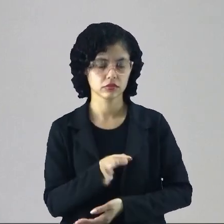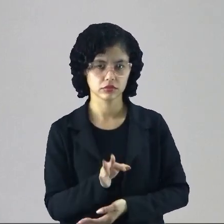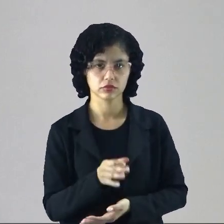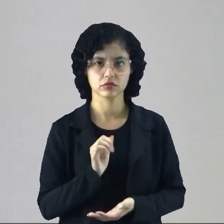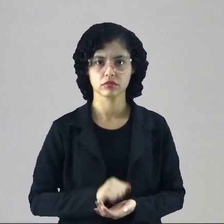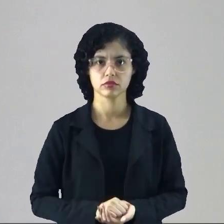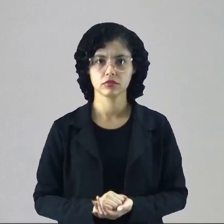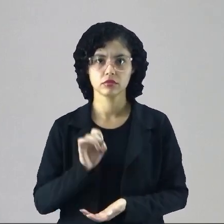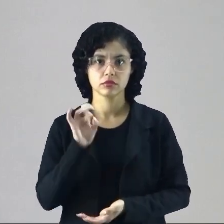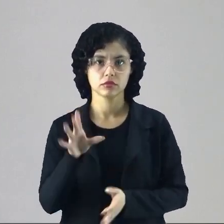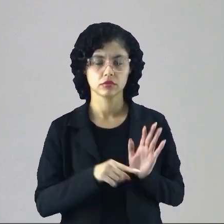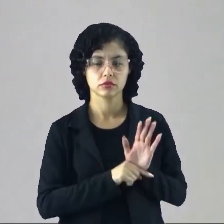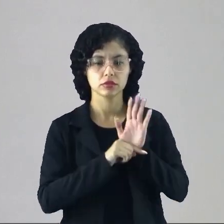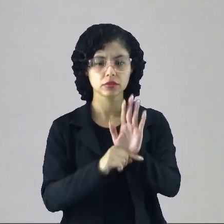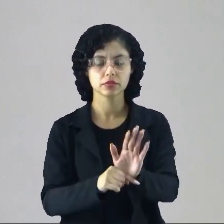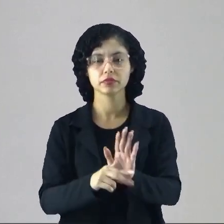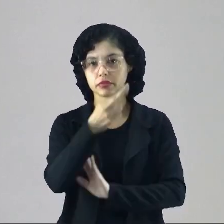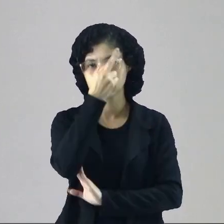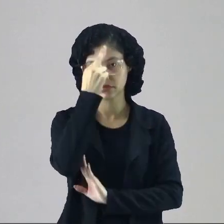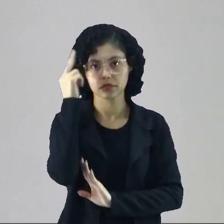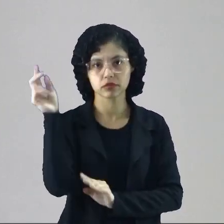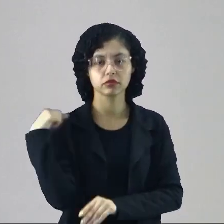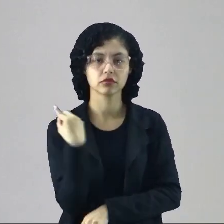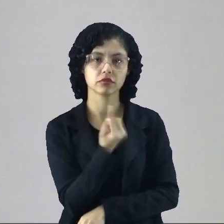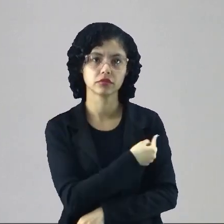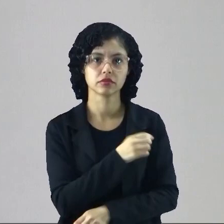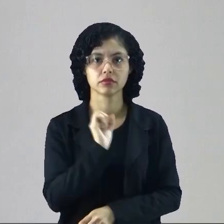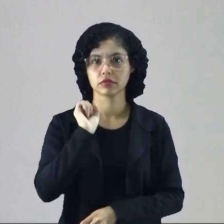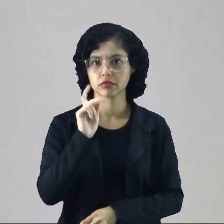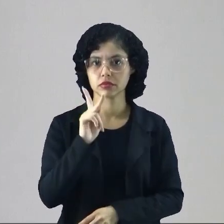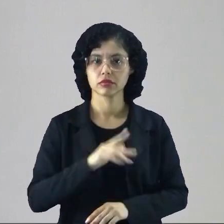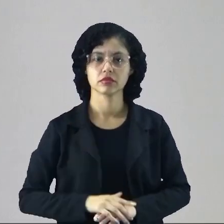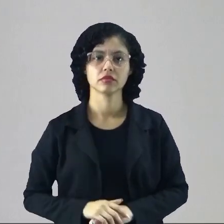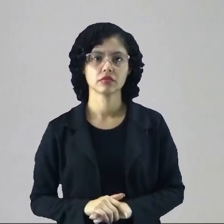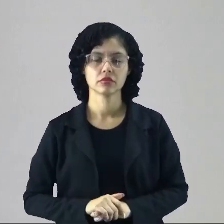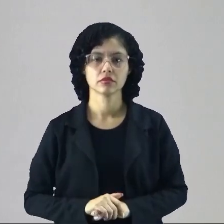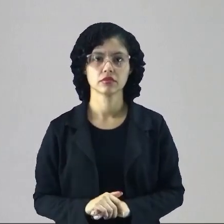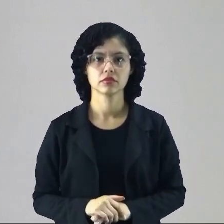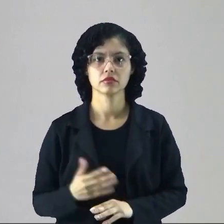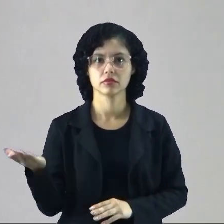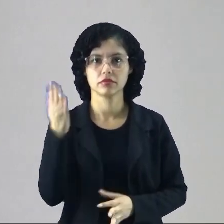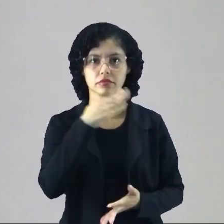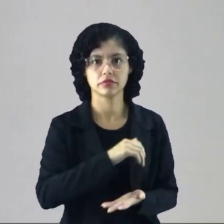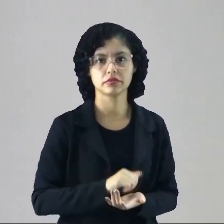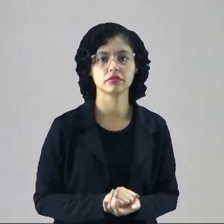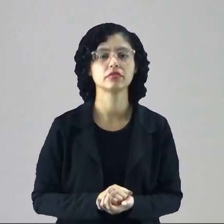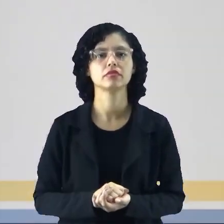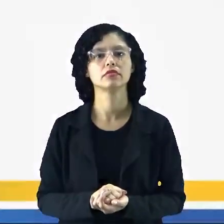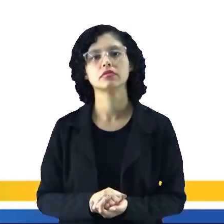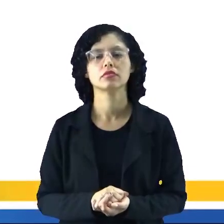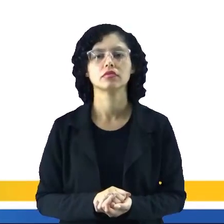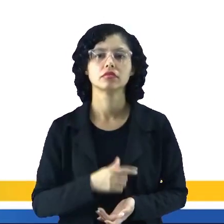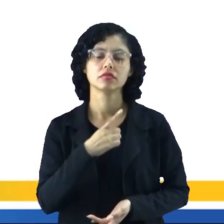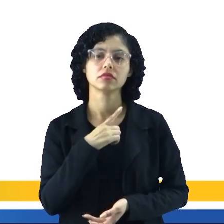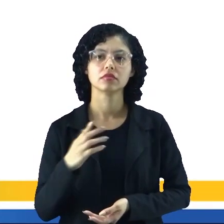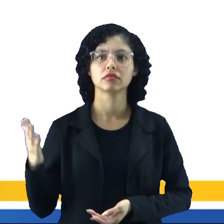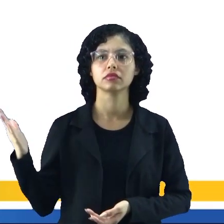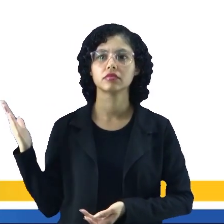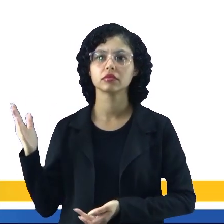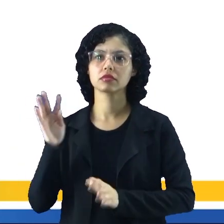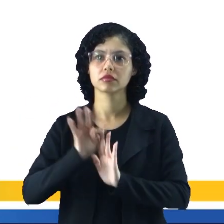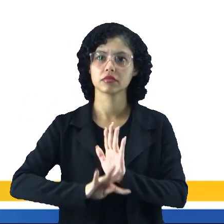então ele só responde essas histórias aí para gente ok vamos lá então nós temos aqui